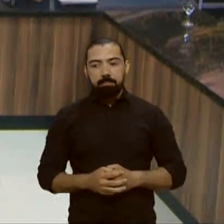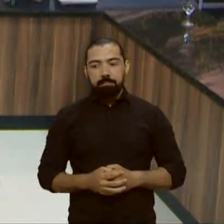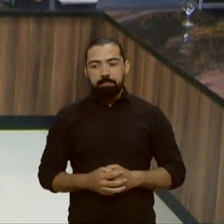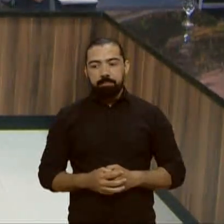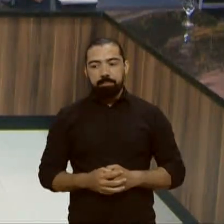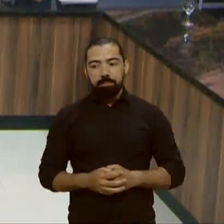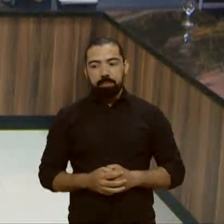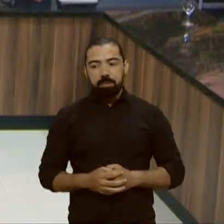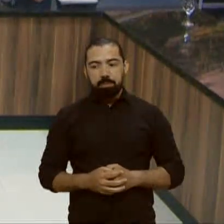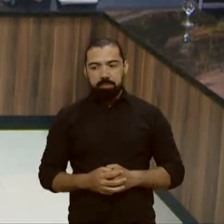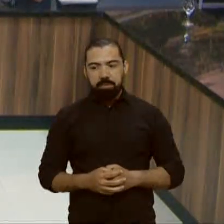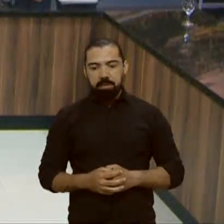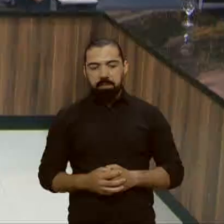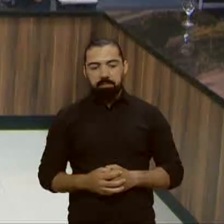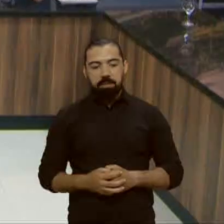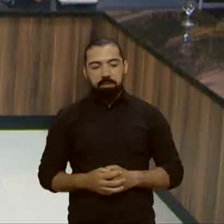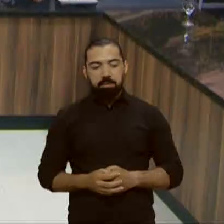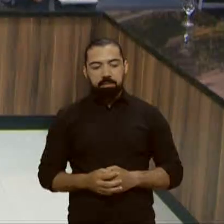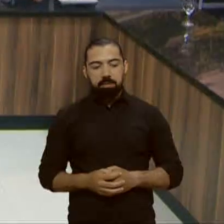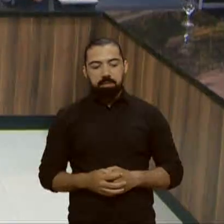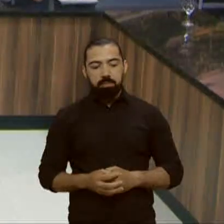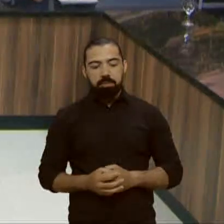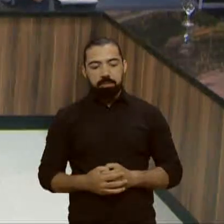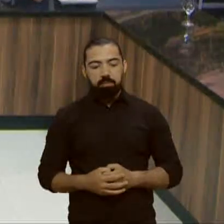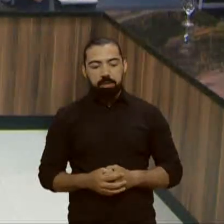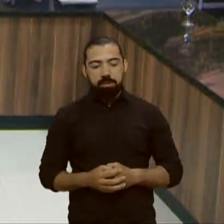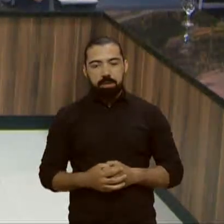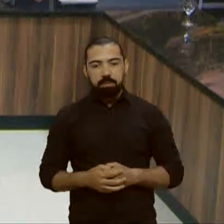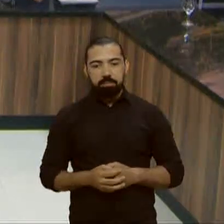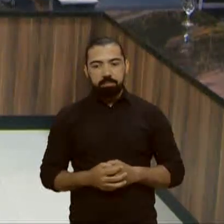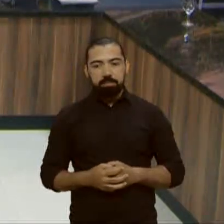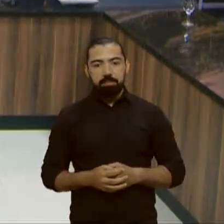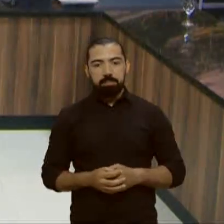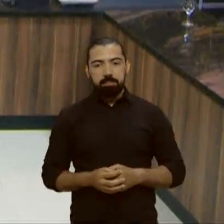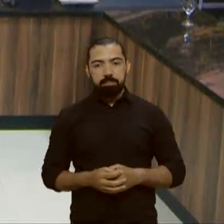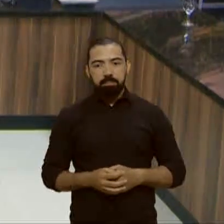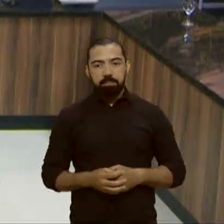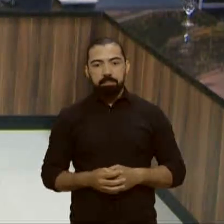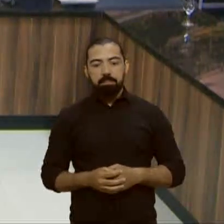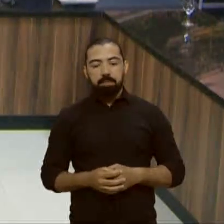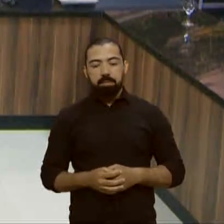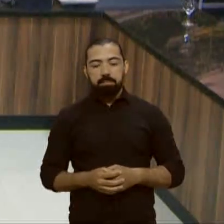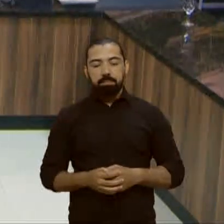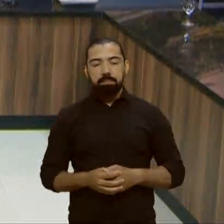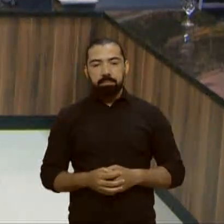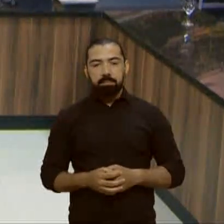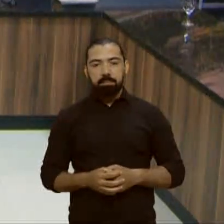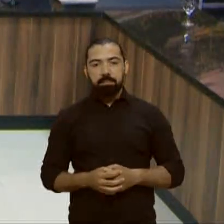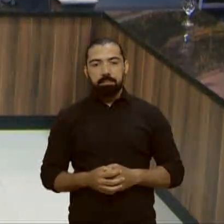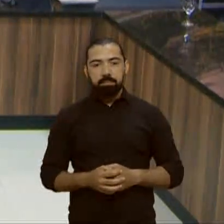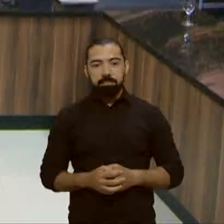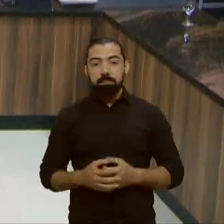Gerente regional de fiscalização da AGFIS, Reinaldo Araújo, por gentileza.